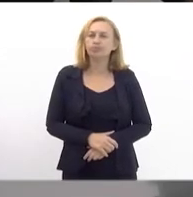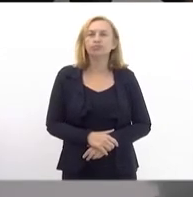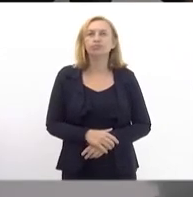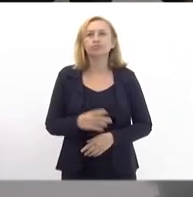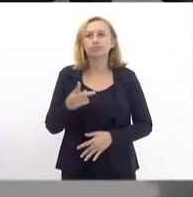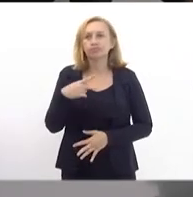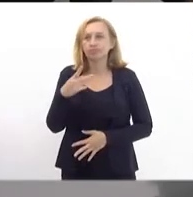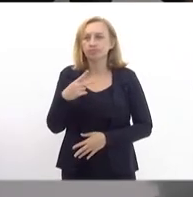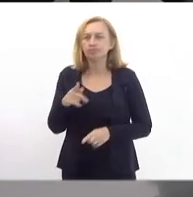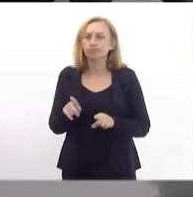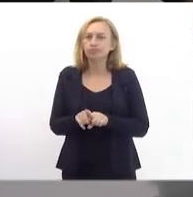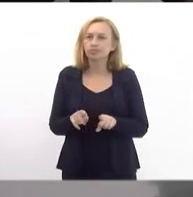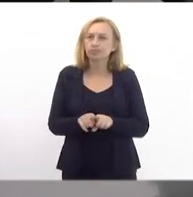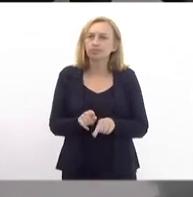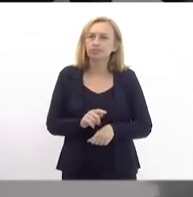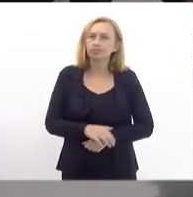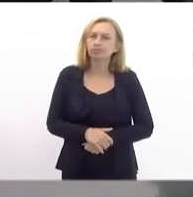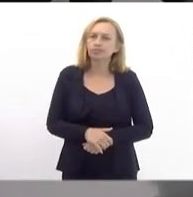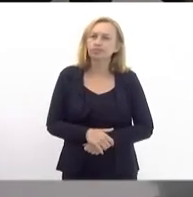disponibilizou